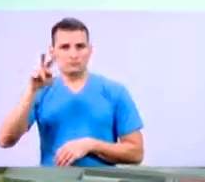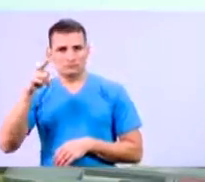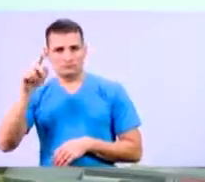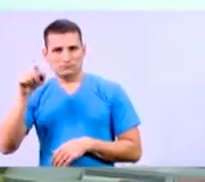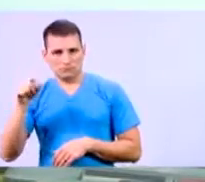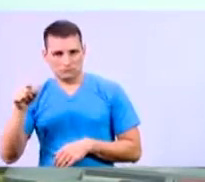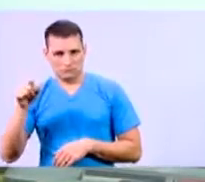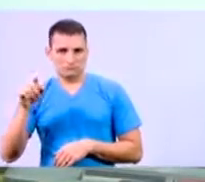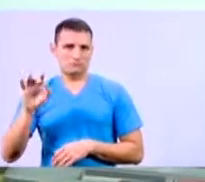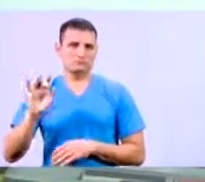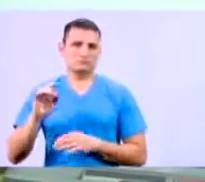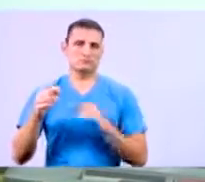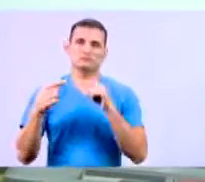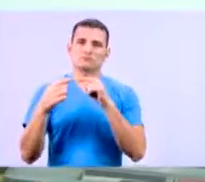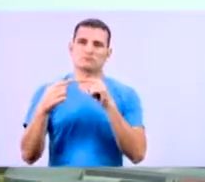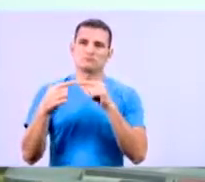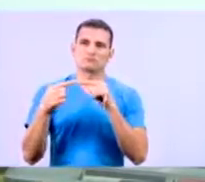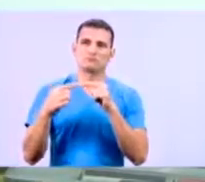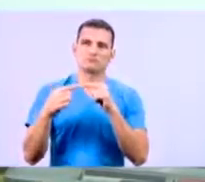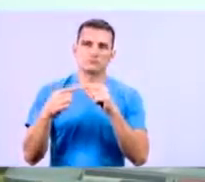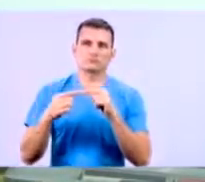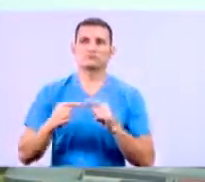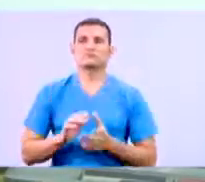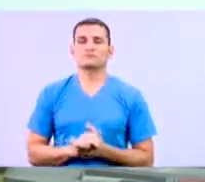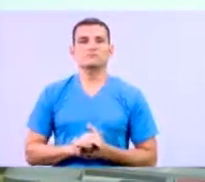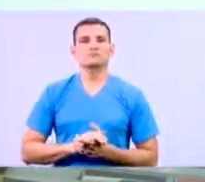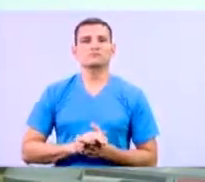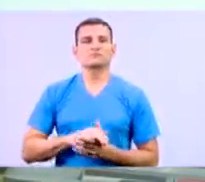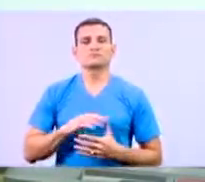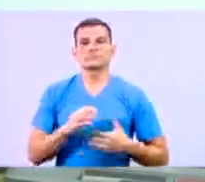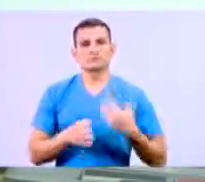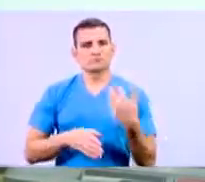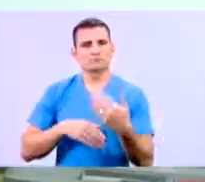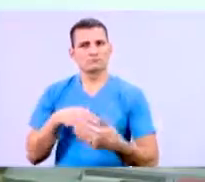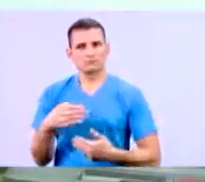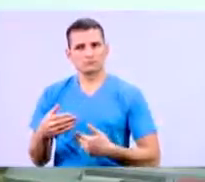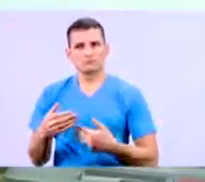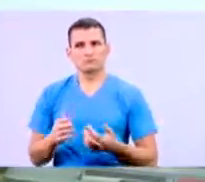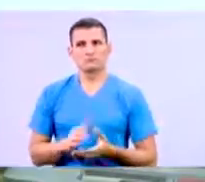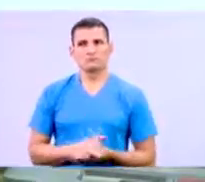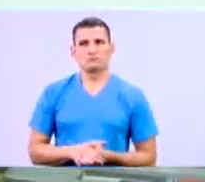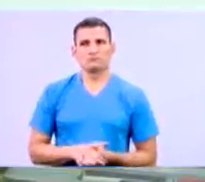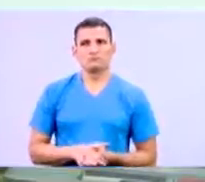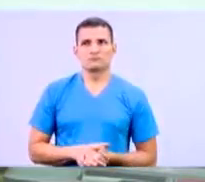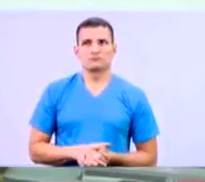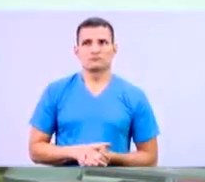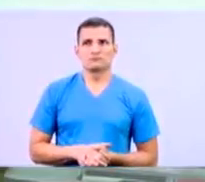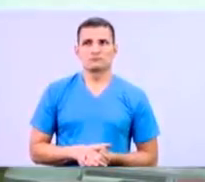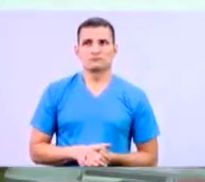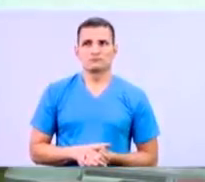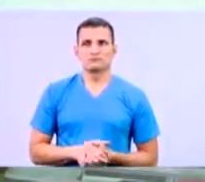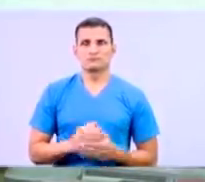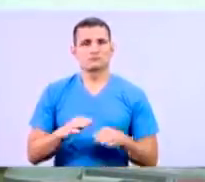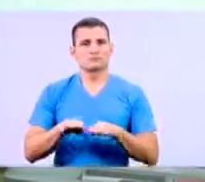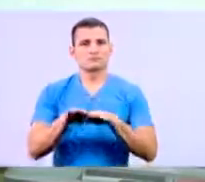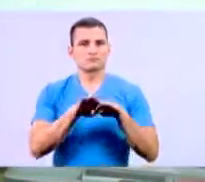meio que uma combinação. Só que aí veio passando e nós temos então o padrão